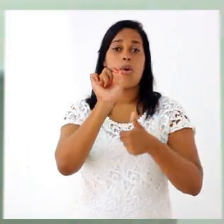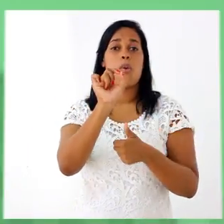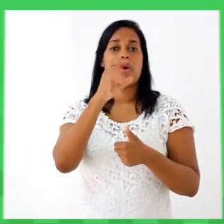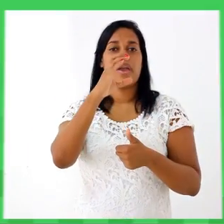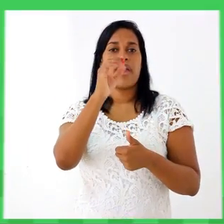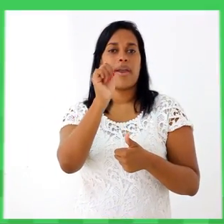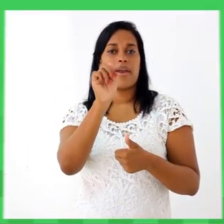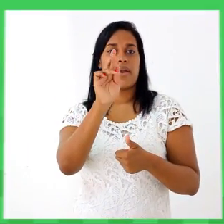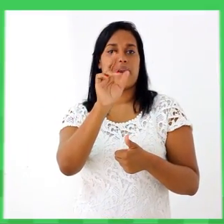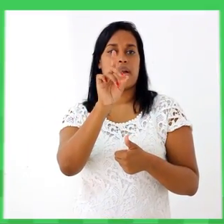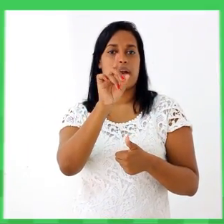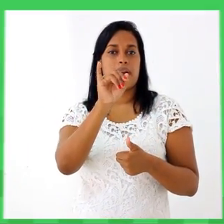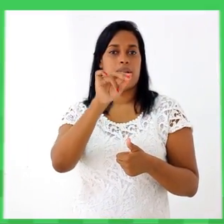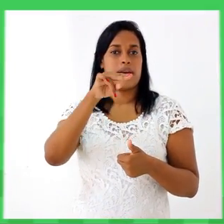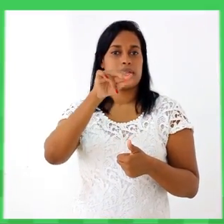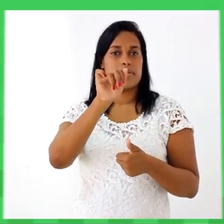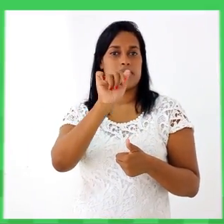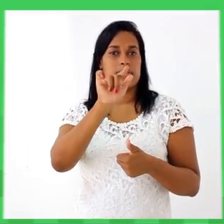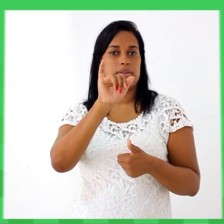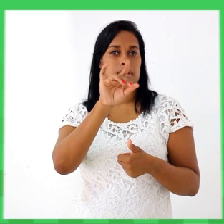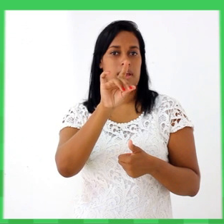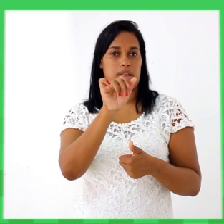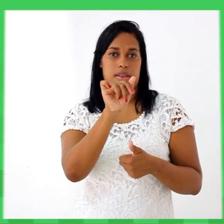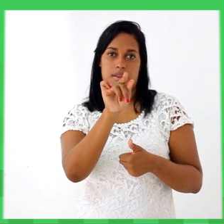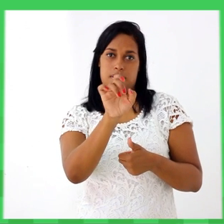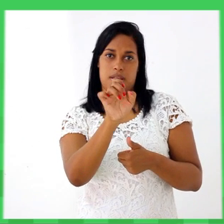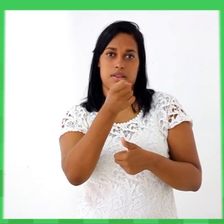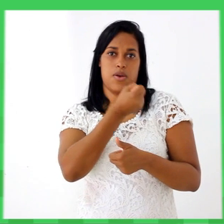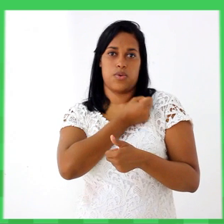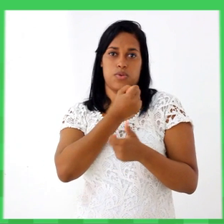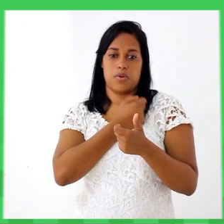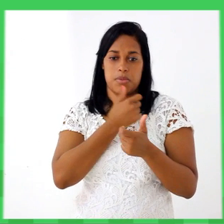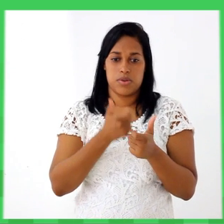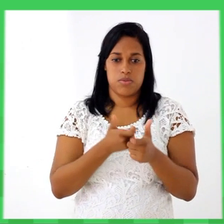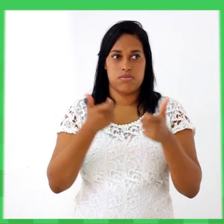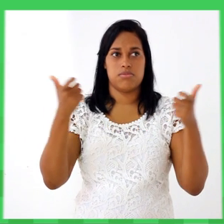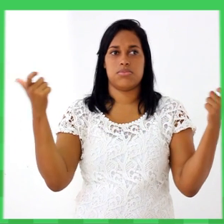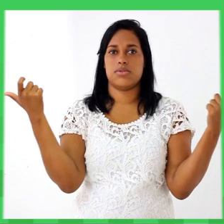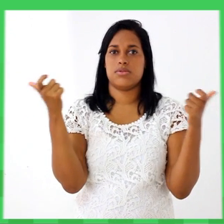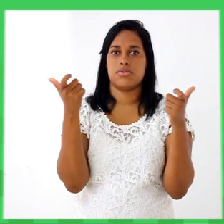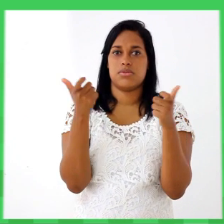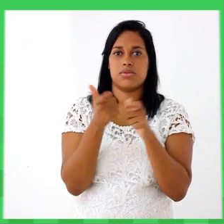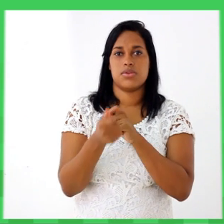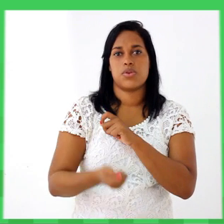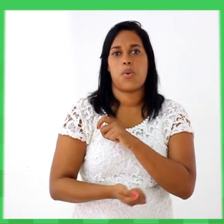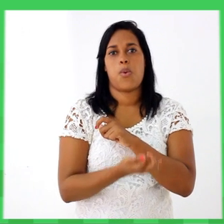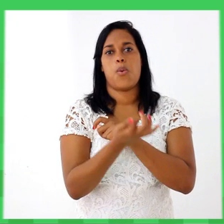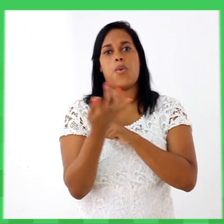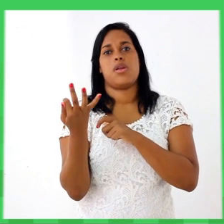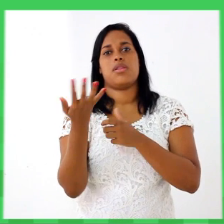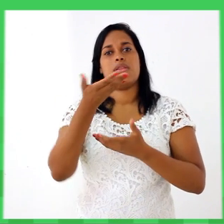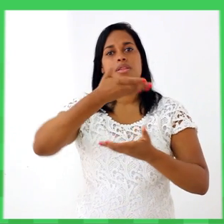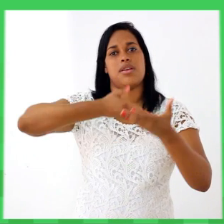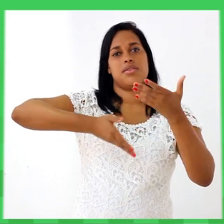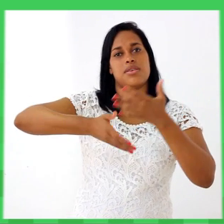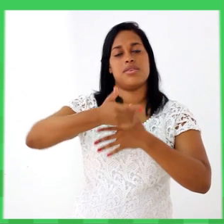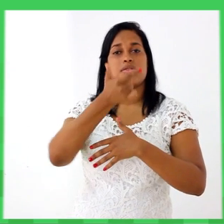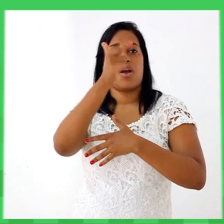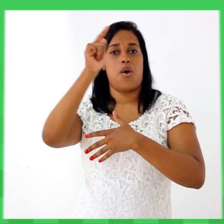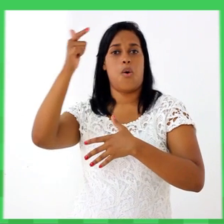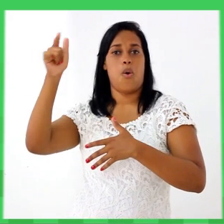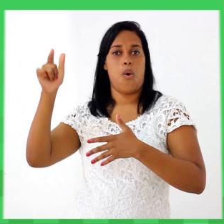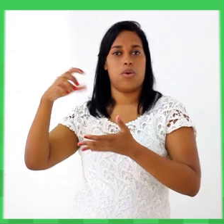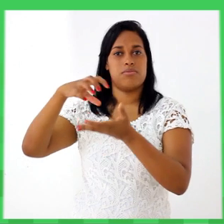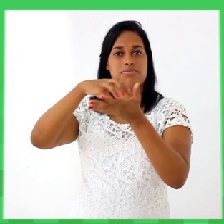cardinalidade? Cardinalidade é o número máximo e mínimo de ocorrência de uma entidade relacionada a outra entidade. Então, imagine duas